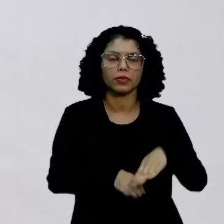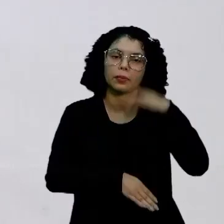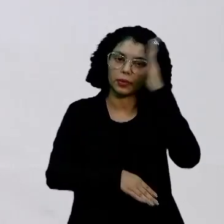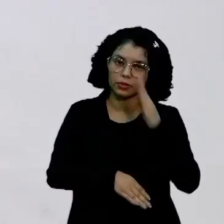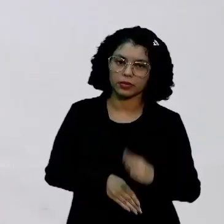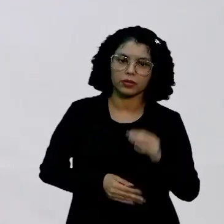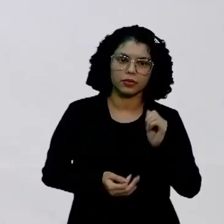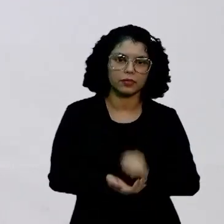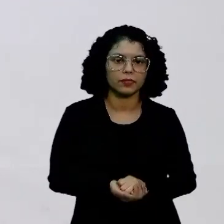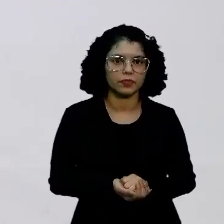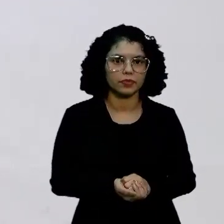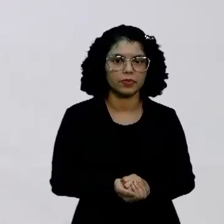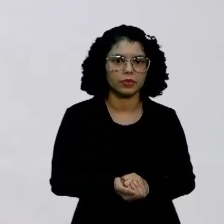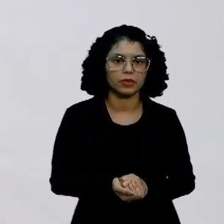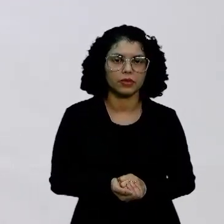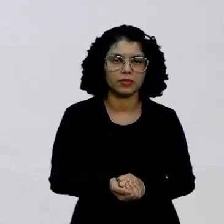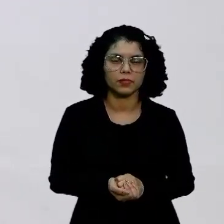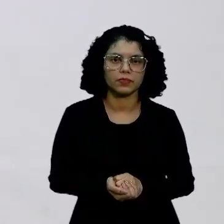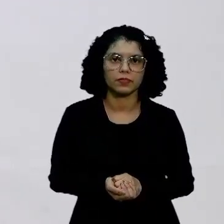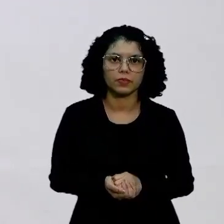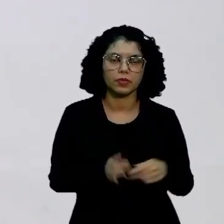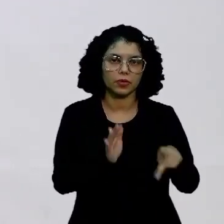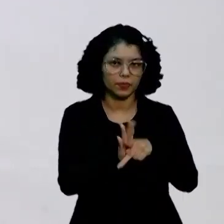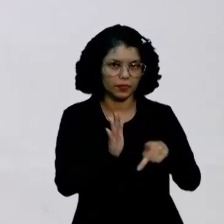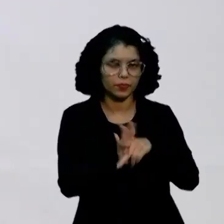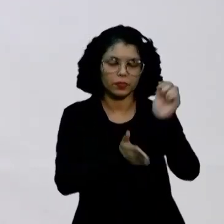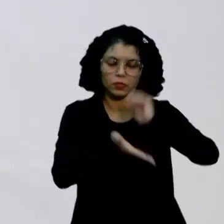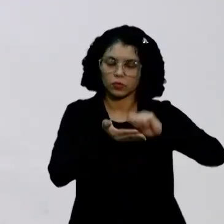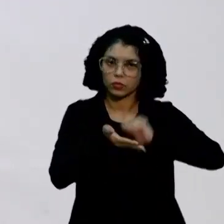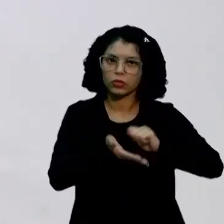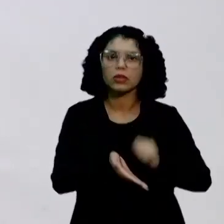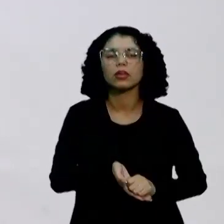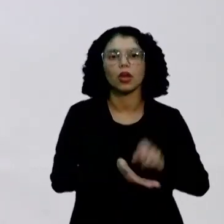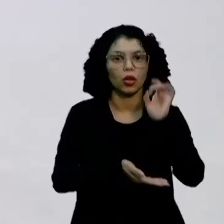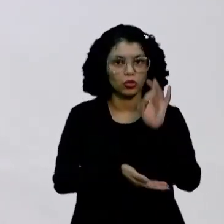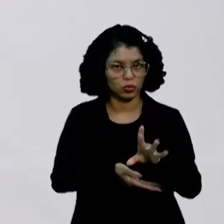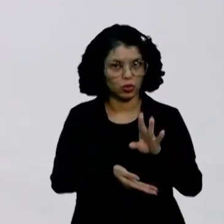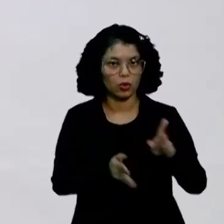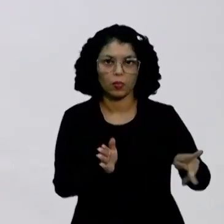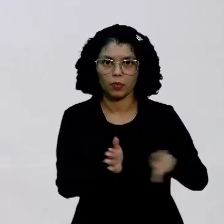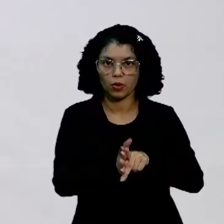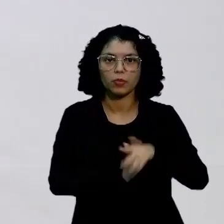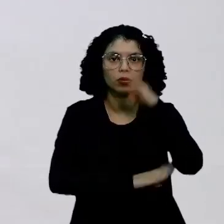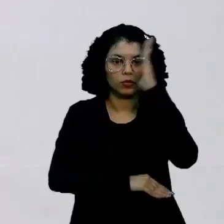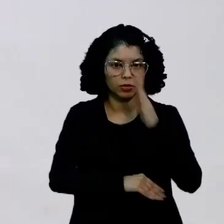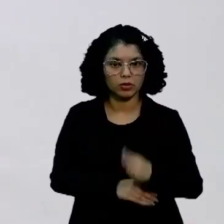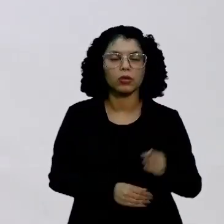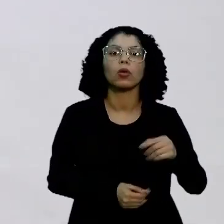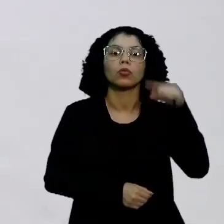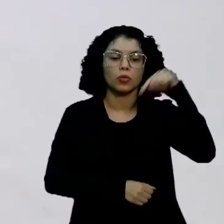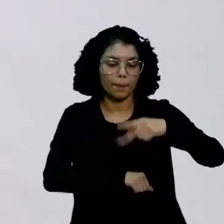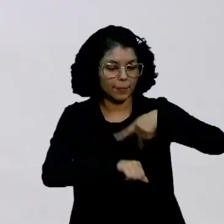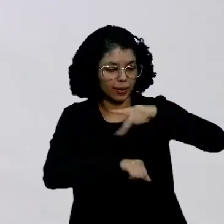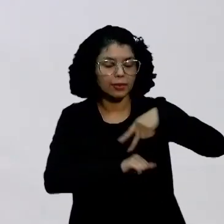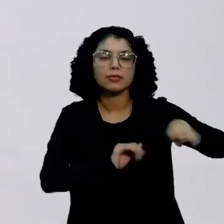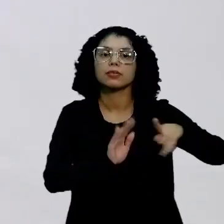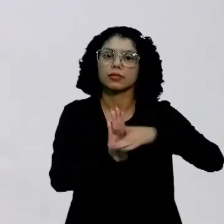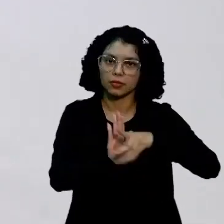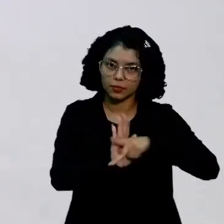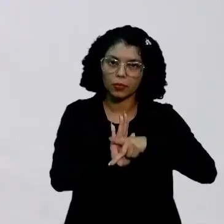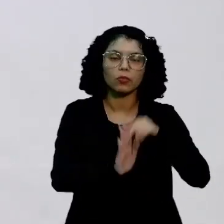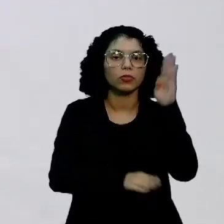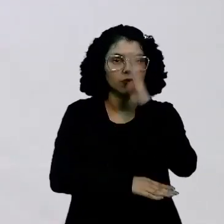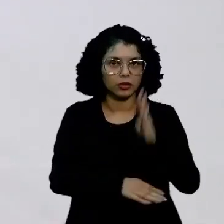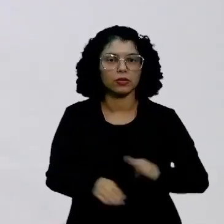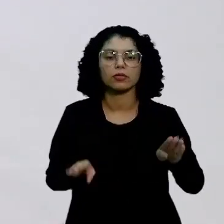brasileiro, uma obra que é escrita, produzida sobre o Brasil, no Brasil, e eu tenho um público